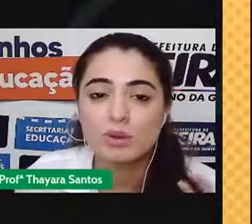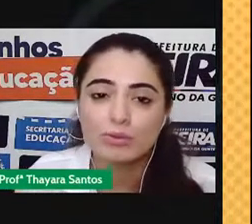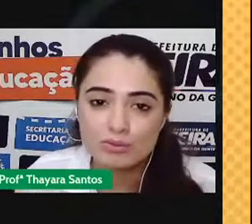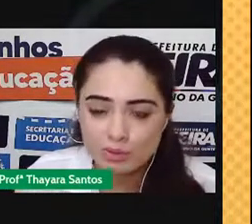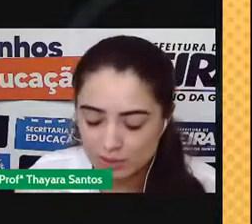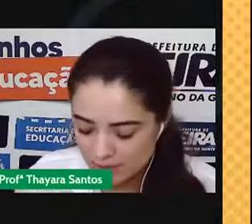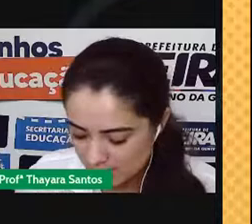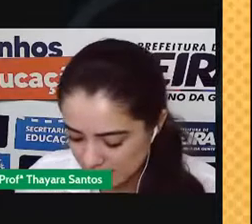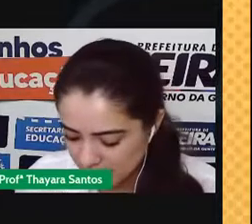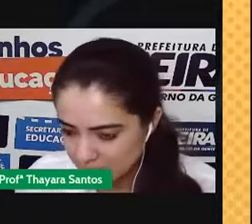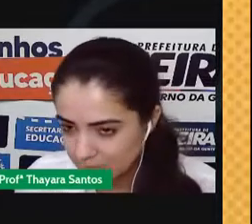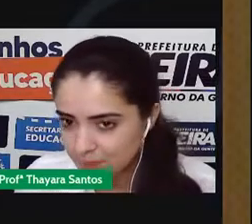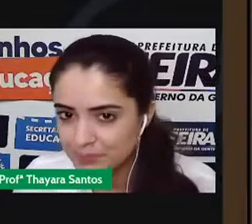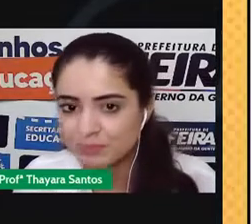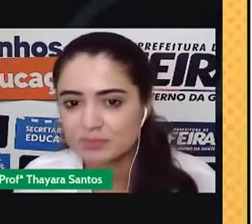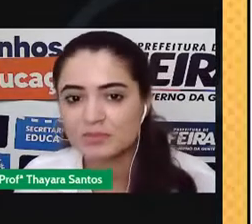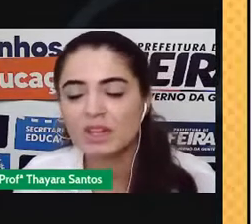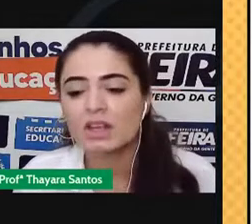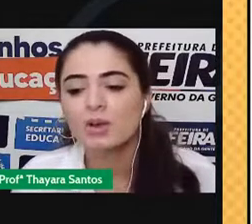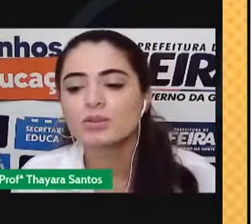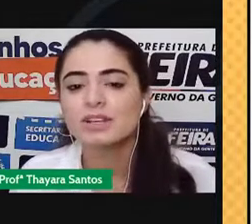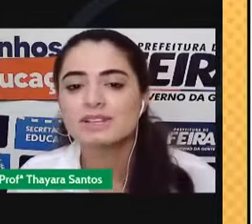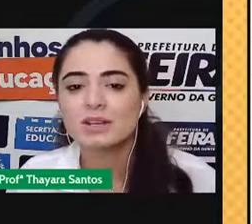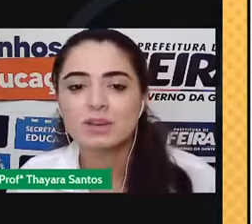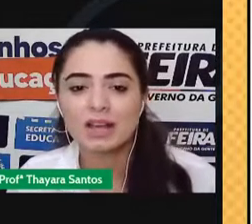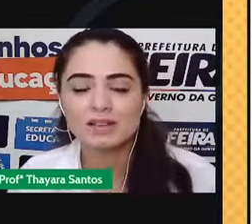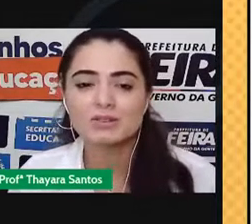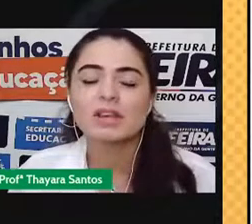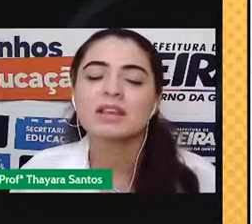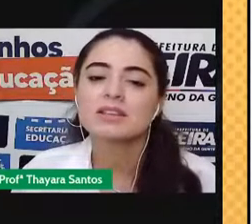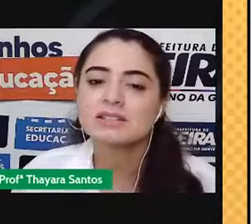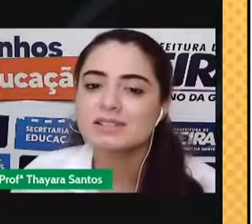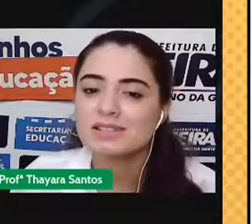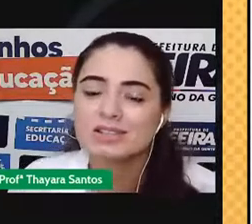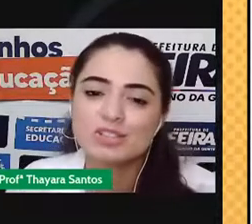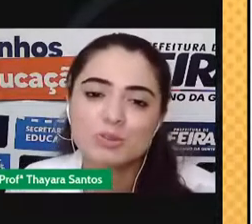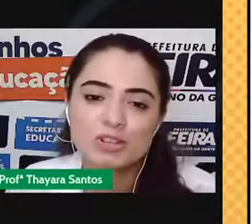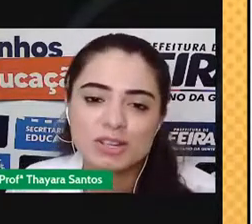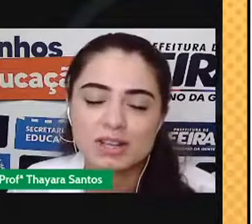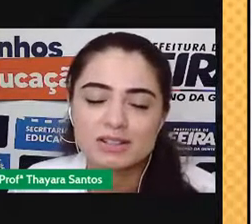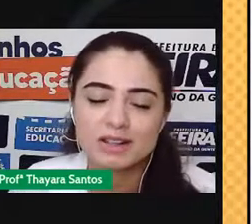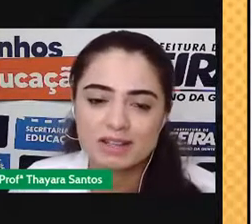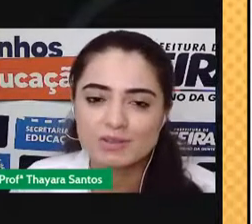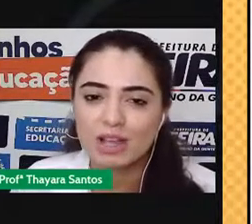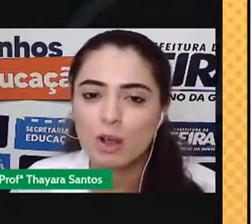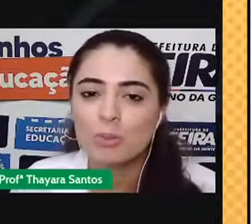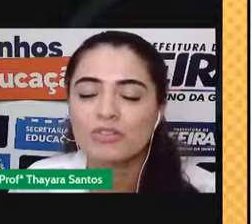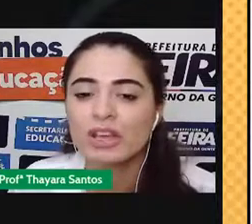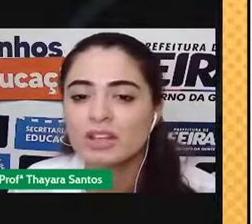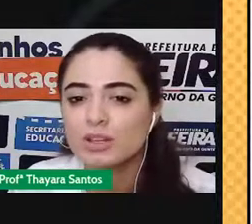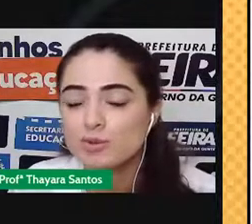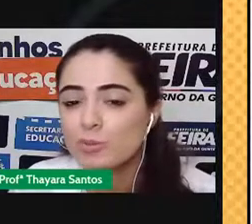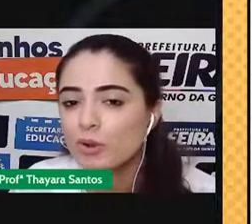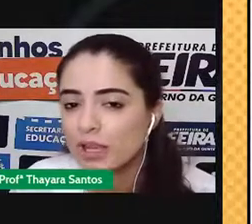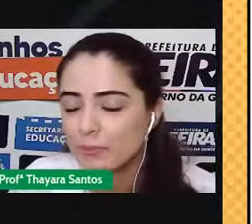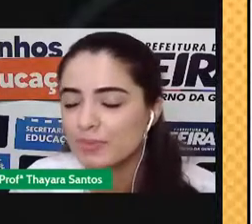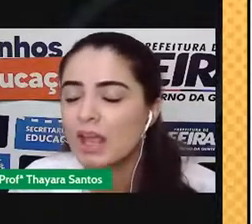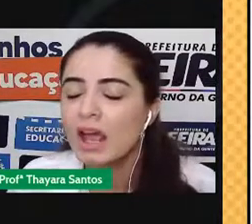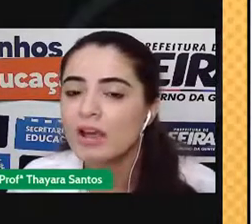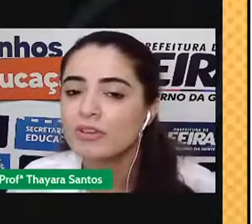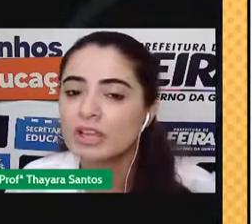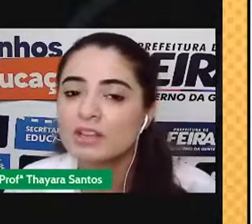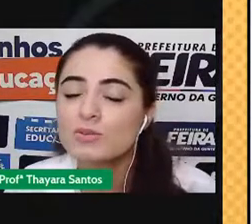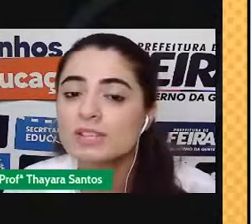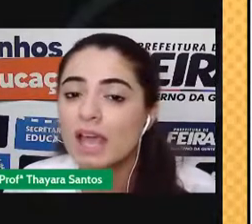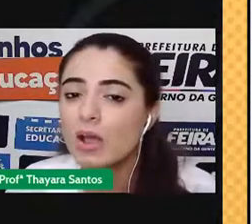algumas confusões. O terceiro caso, esse sim a gente pode classificar como fake news. Por quê?